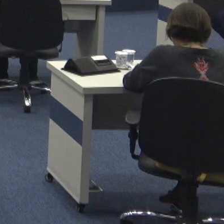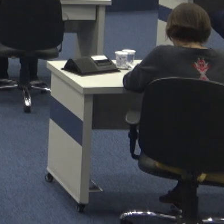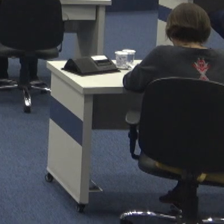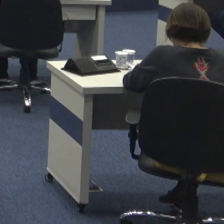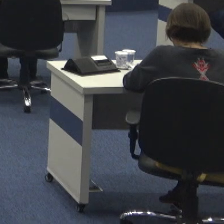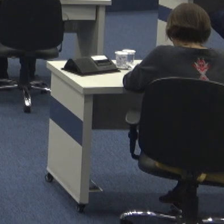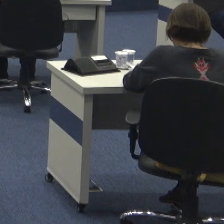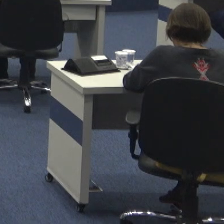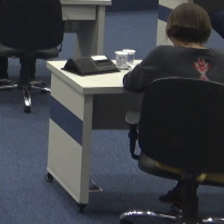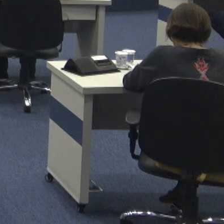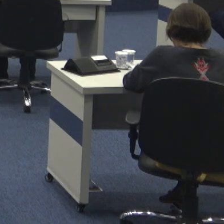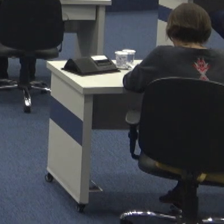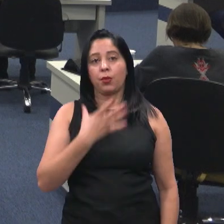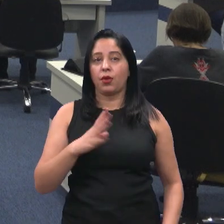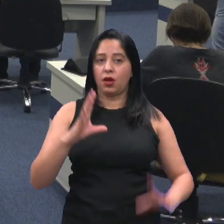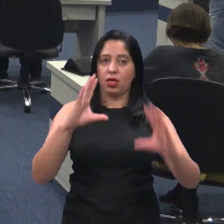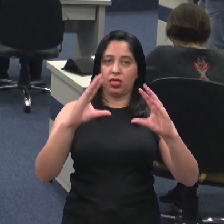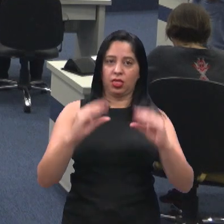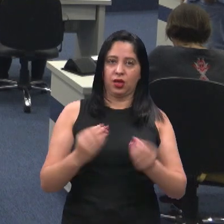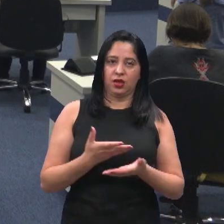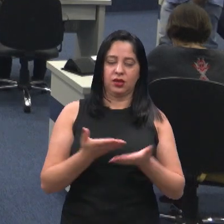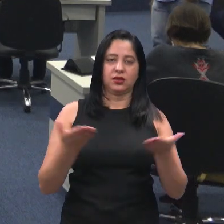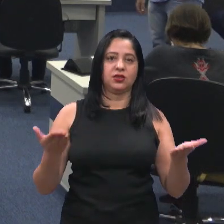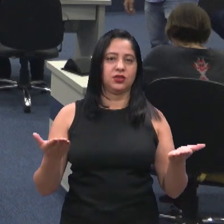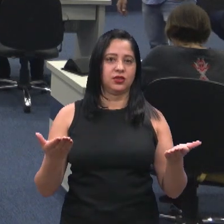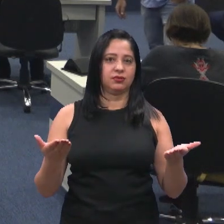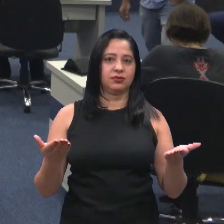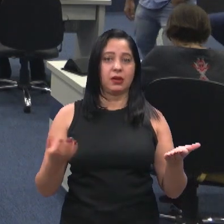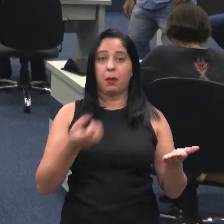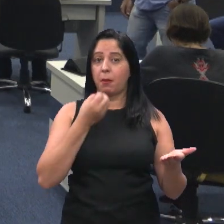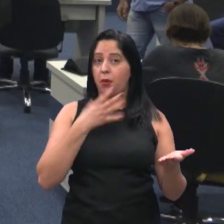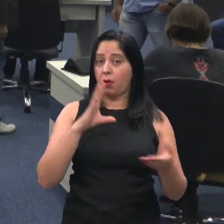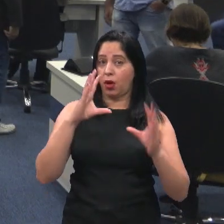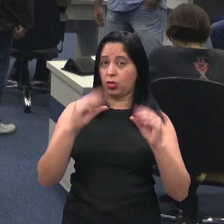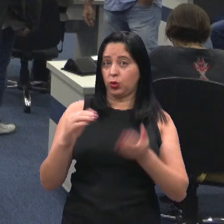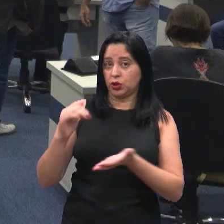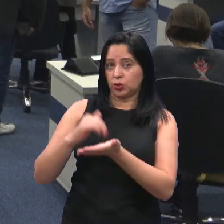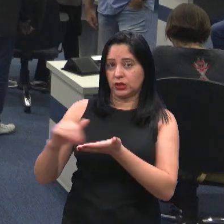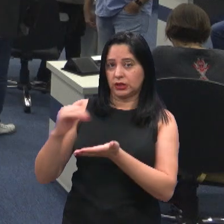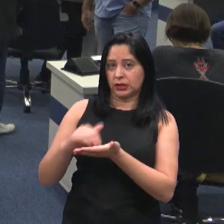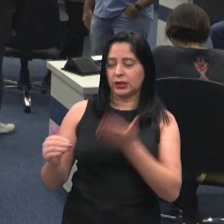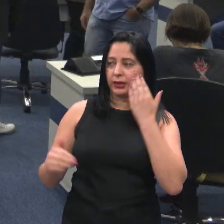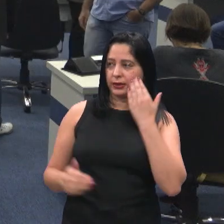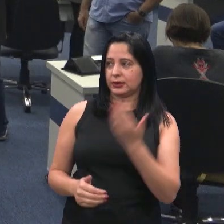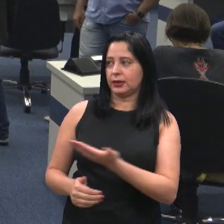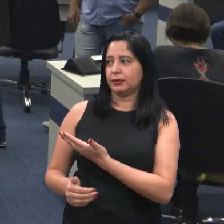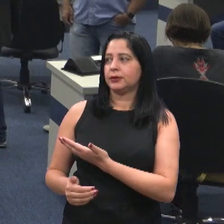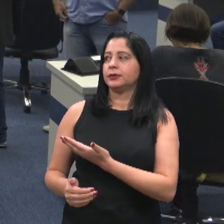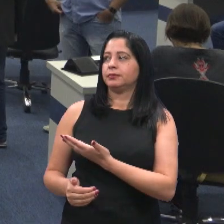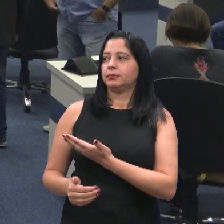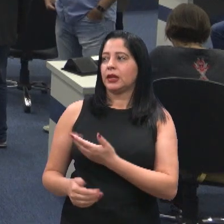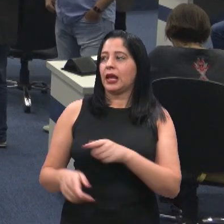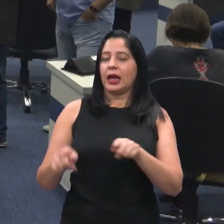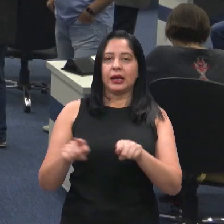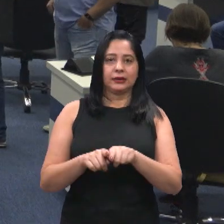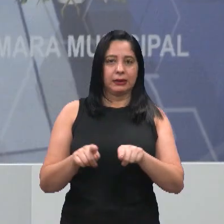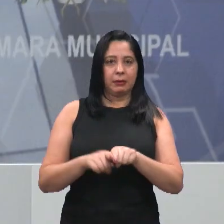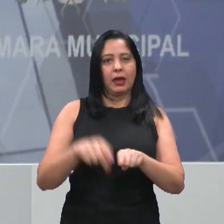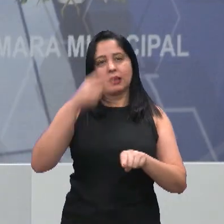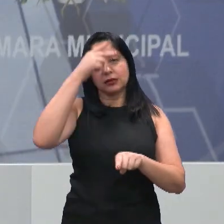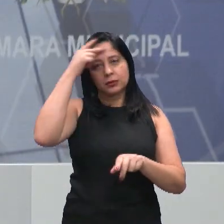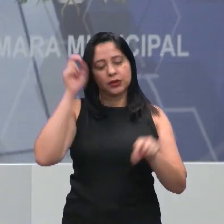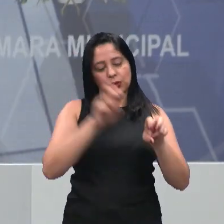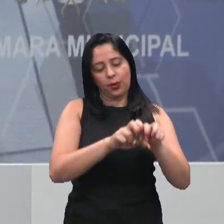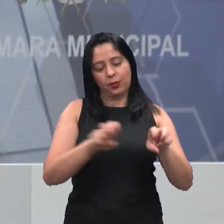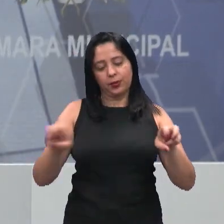Boa noite a todos. Boa noite, secretário da mesa. Boa noite, os componentes dessa mesa. Boa noite,